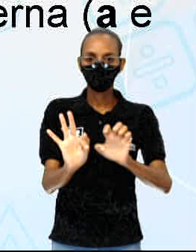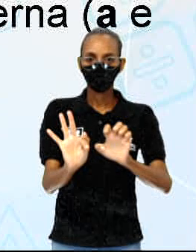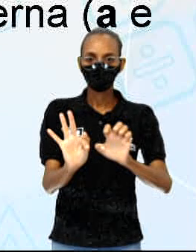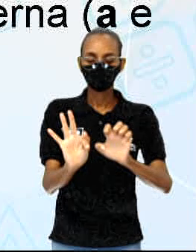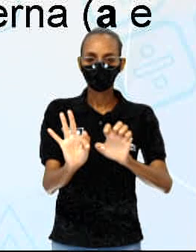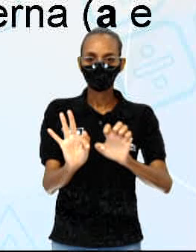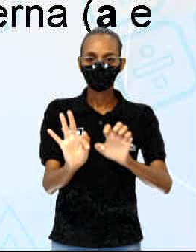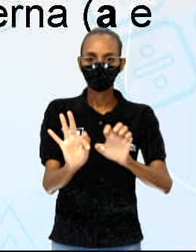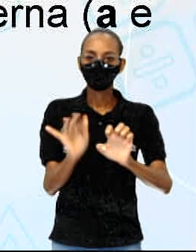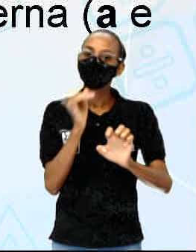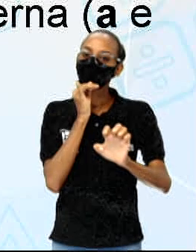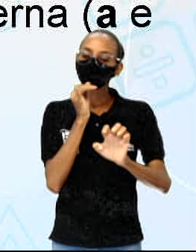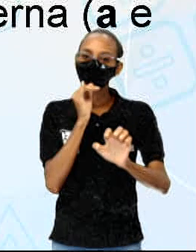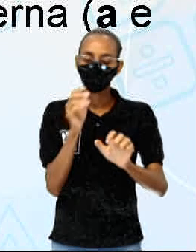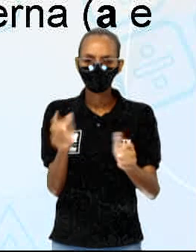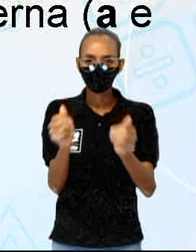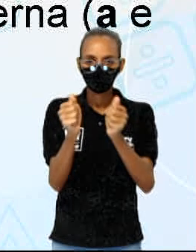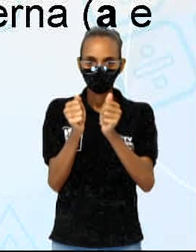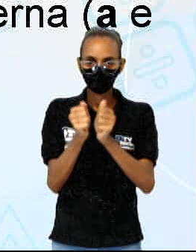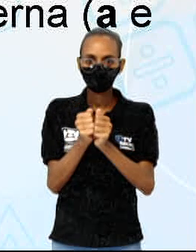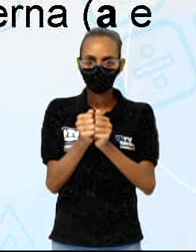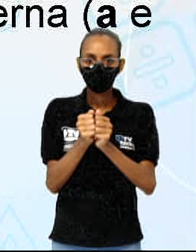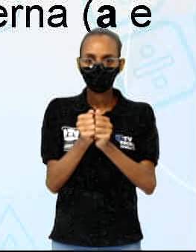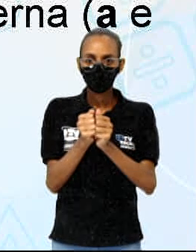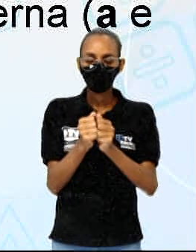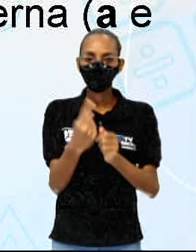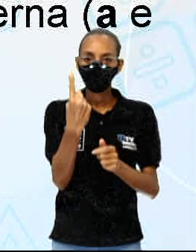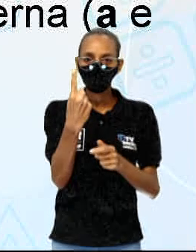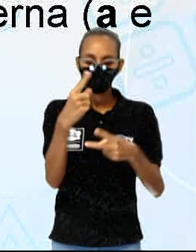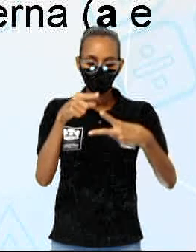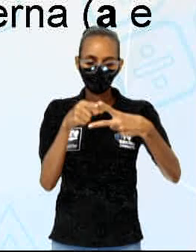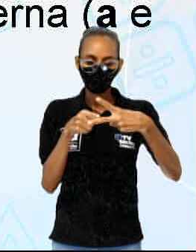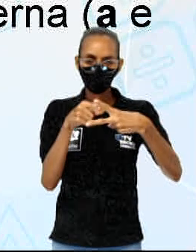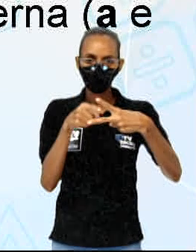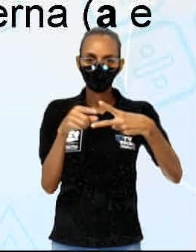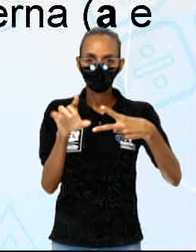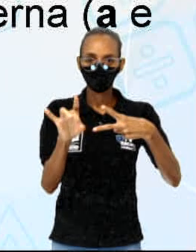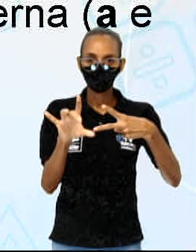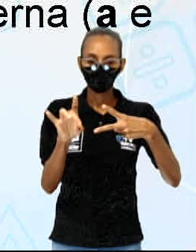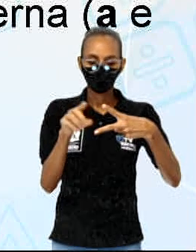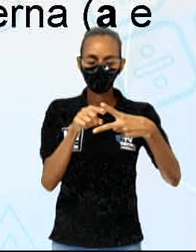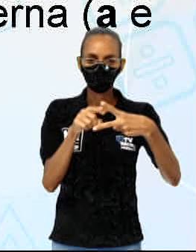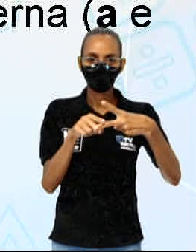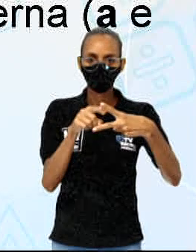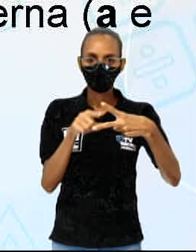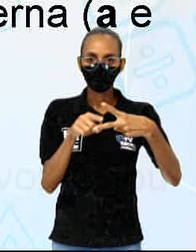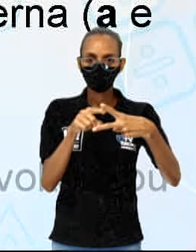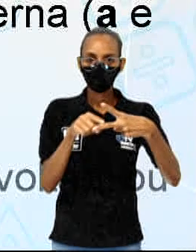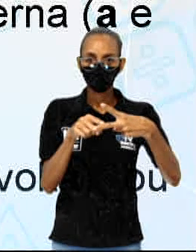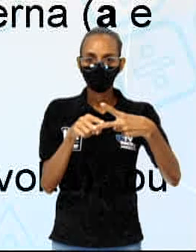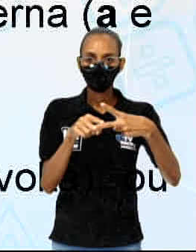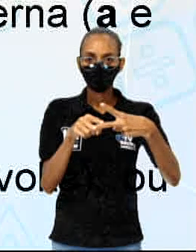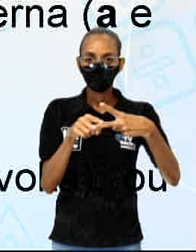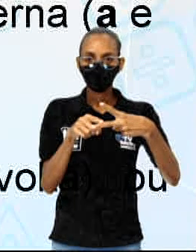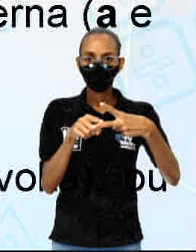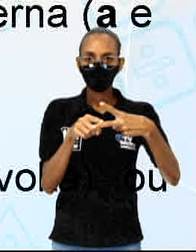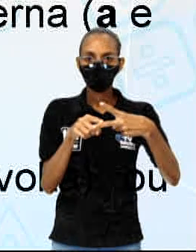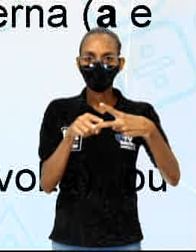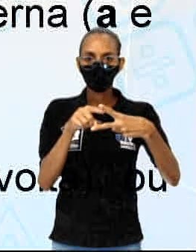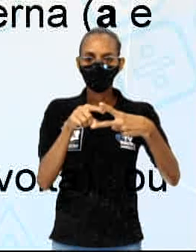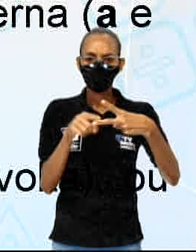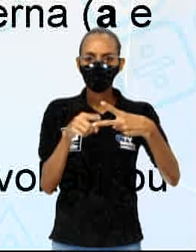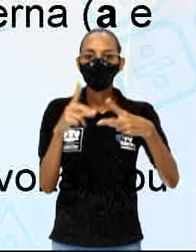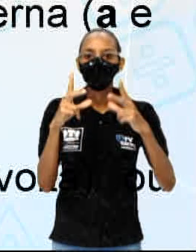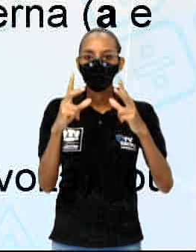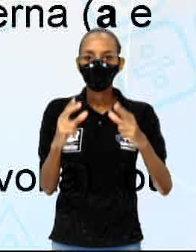aqui esses dois ângulos formando um único ângulo, vejam que eles estão formando aqui uma meia volta,